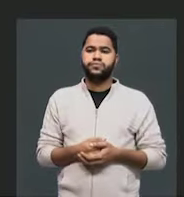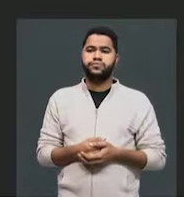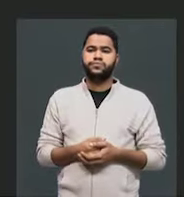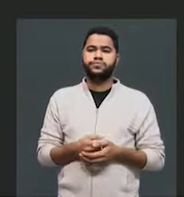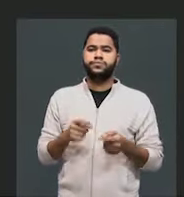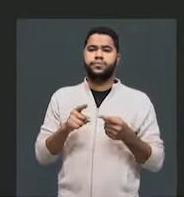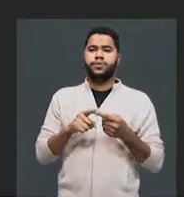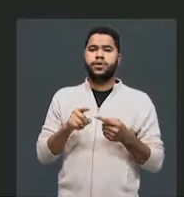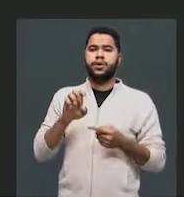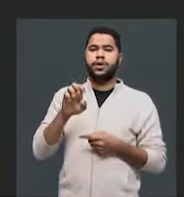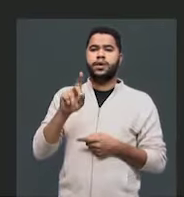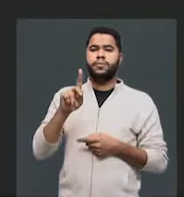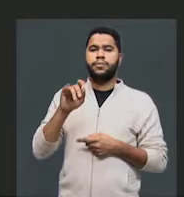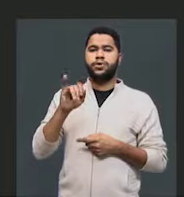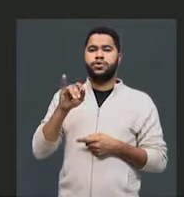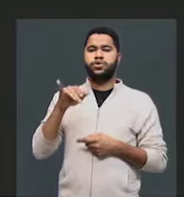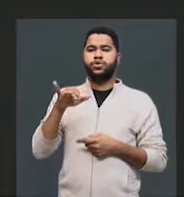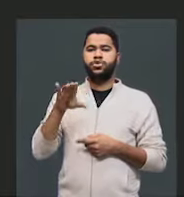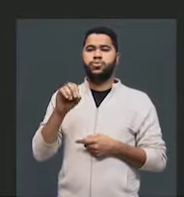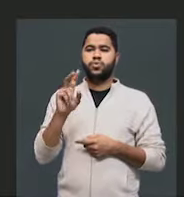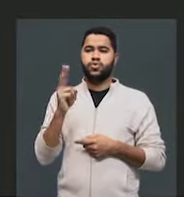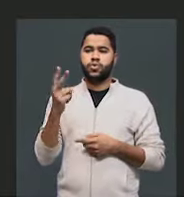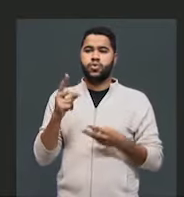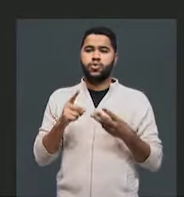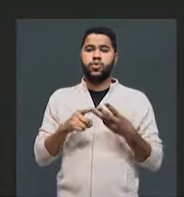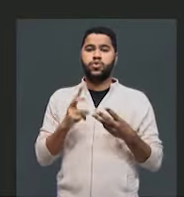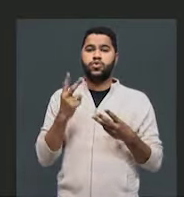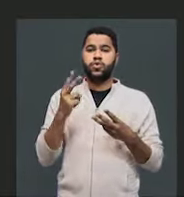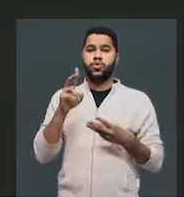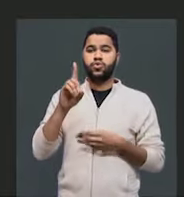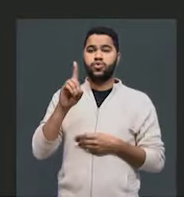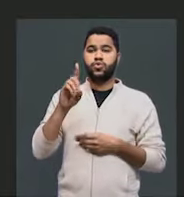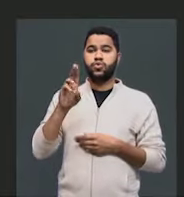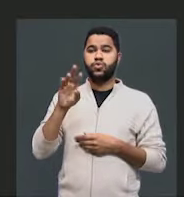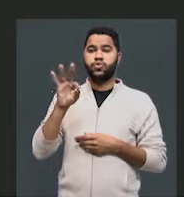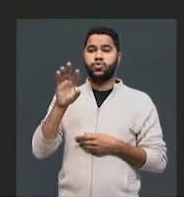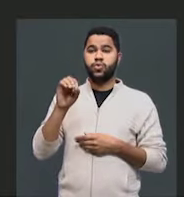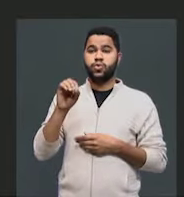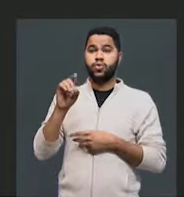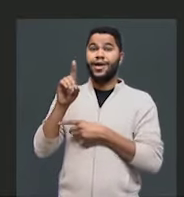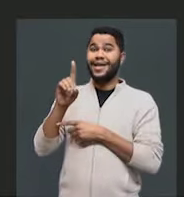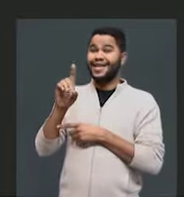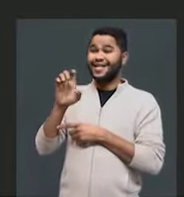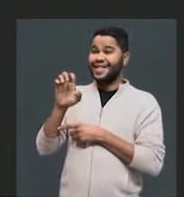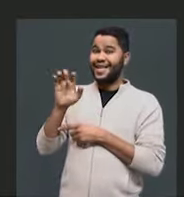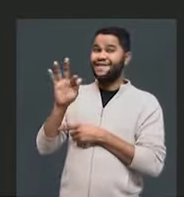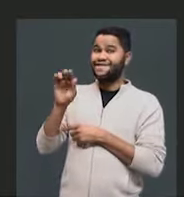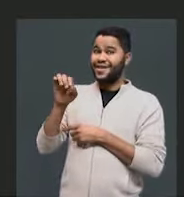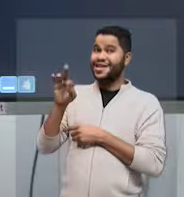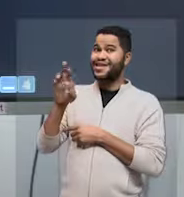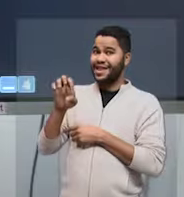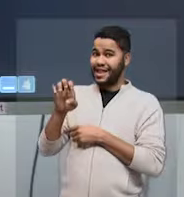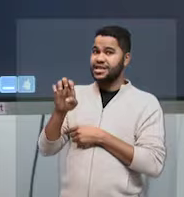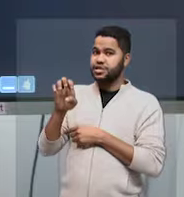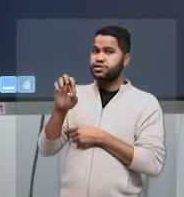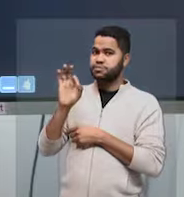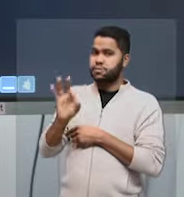2 epidídimos, 2 ductos. É deferente mesmo, não é diferente não,